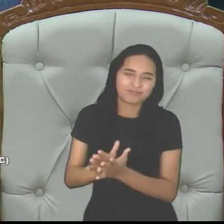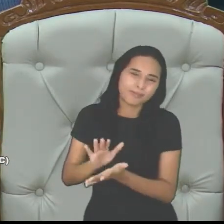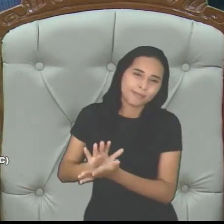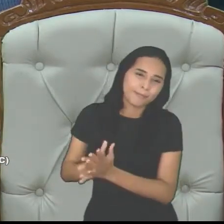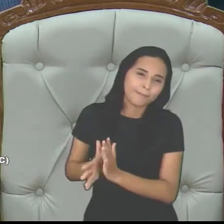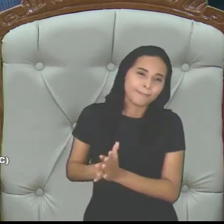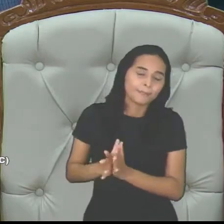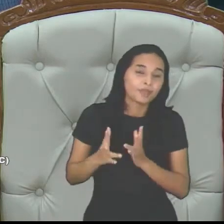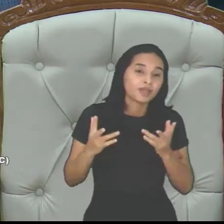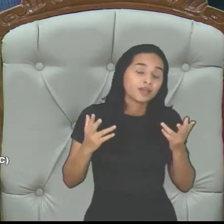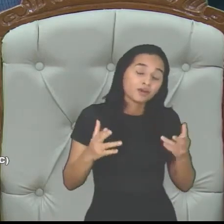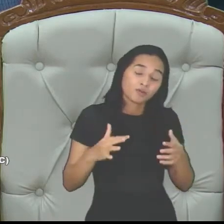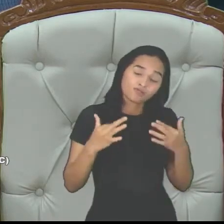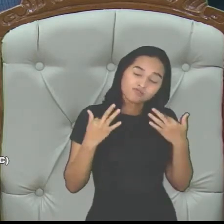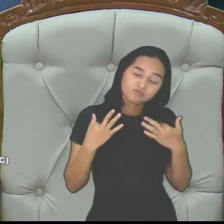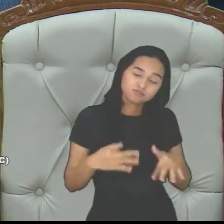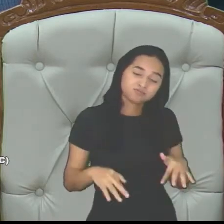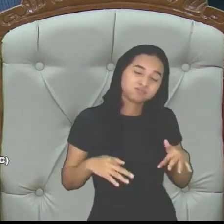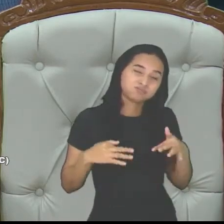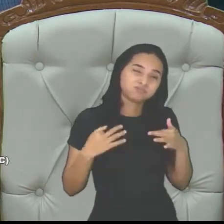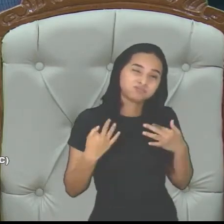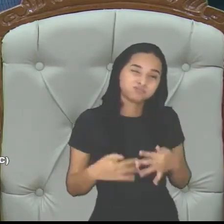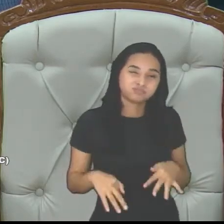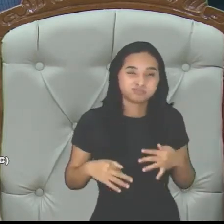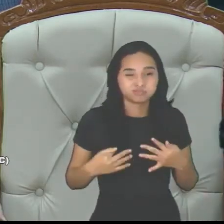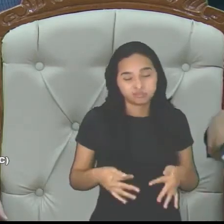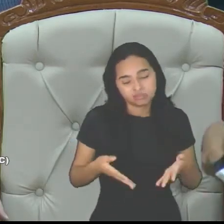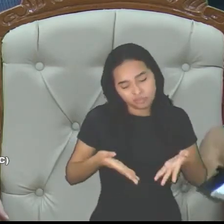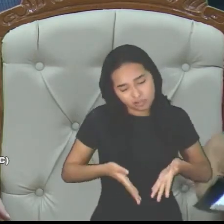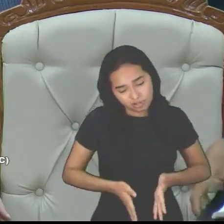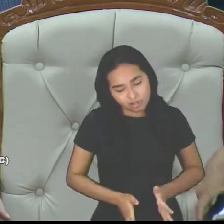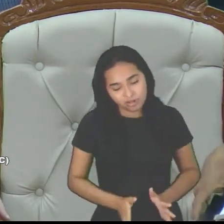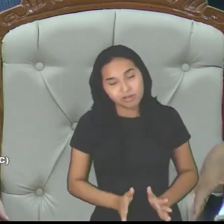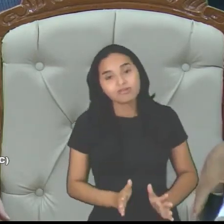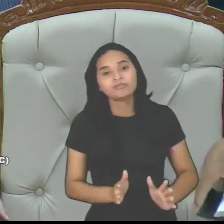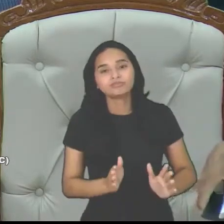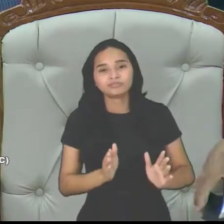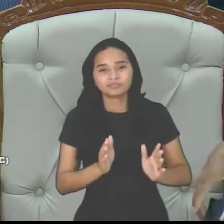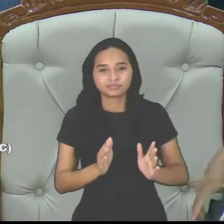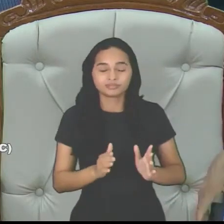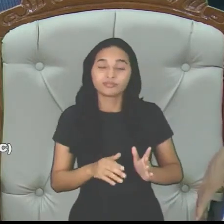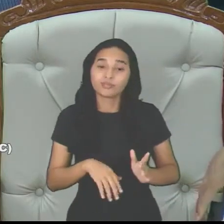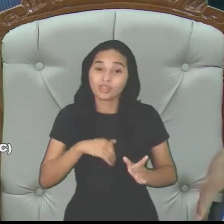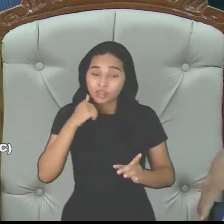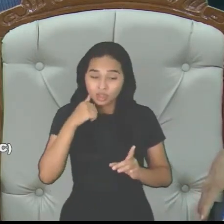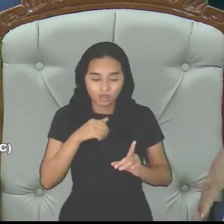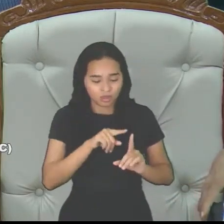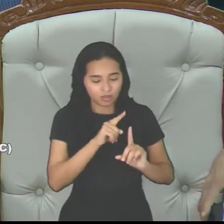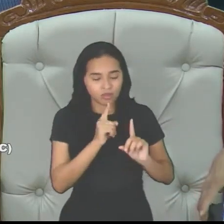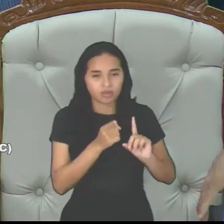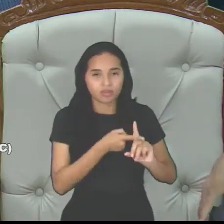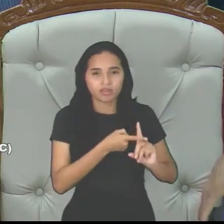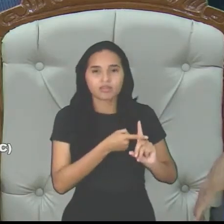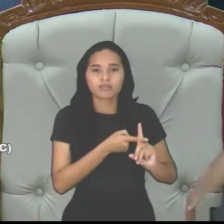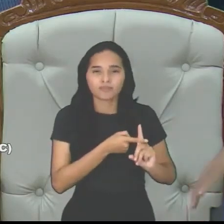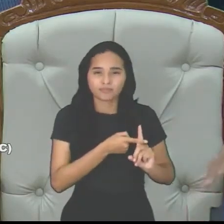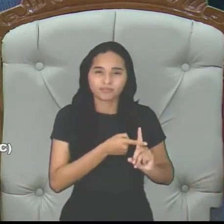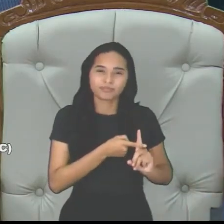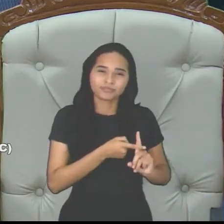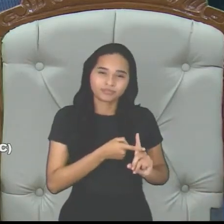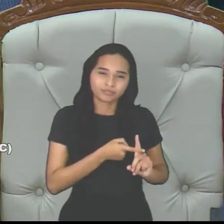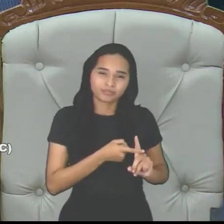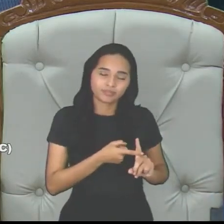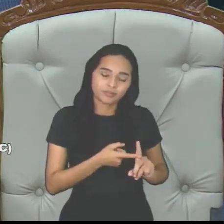como as dores de parto aquela que está grávida, e de